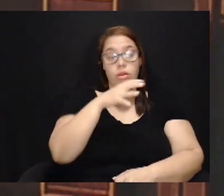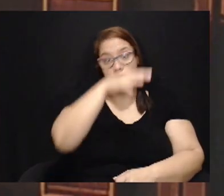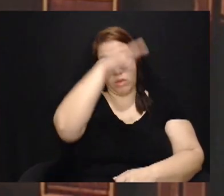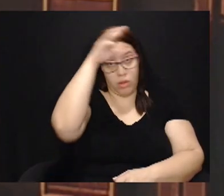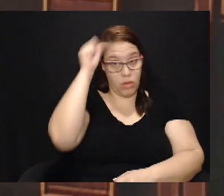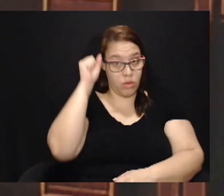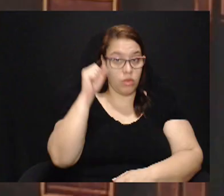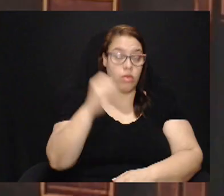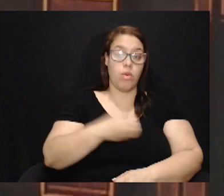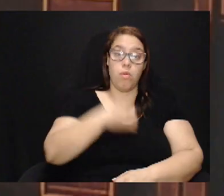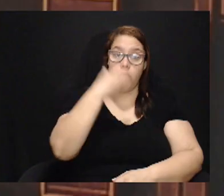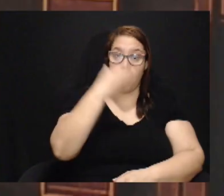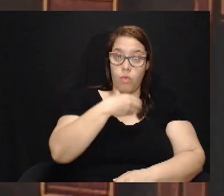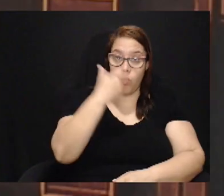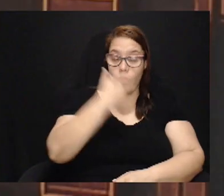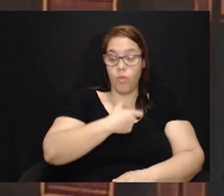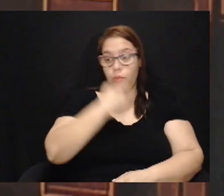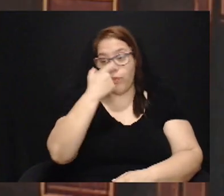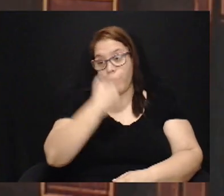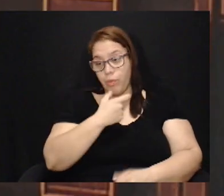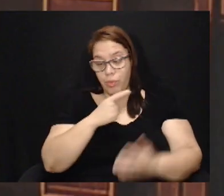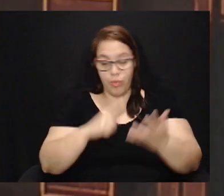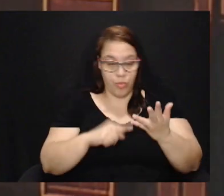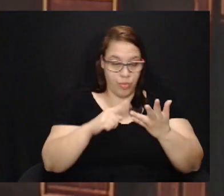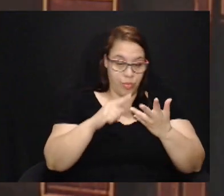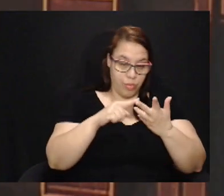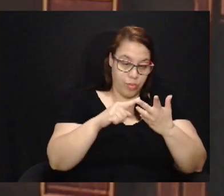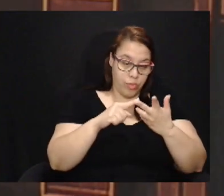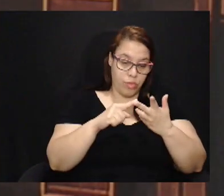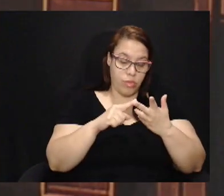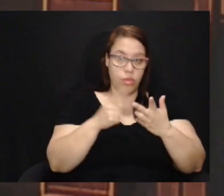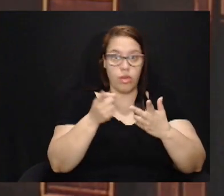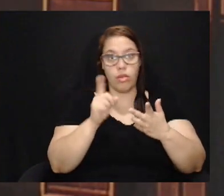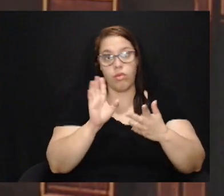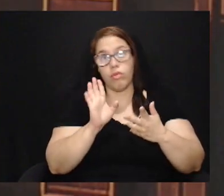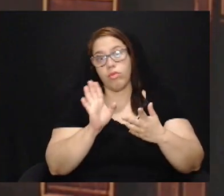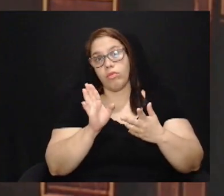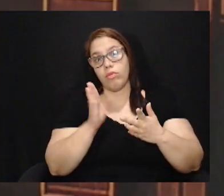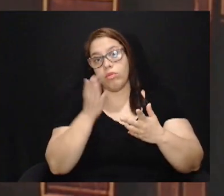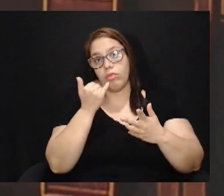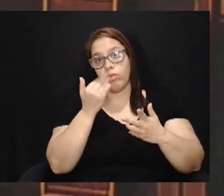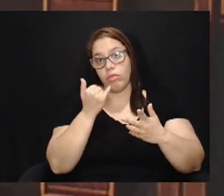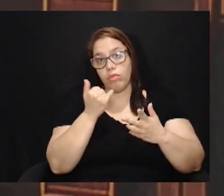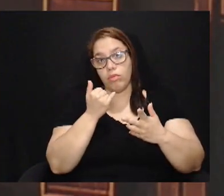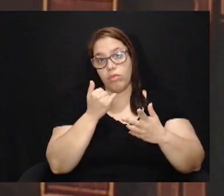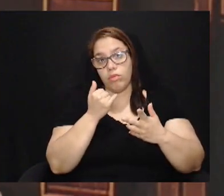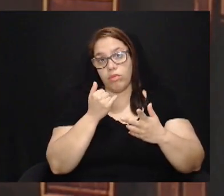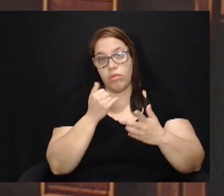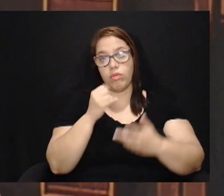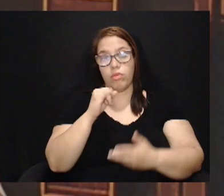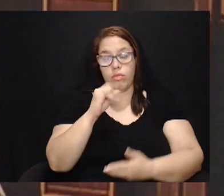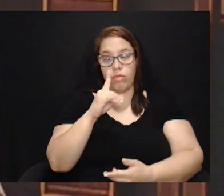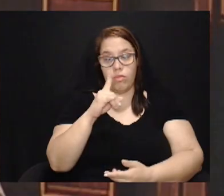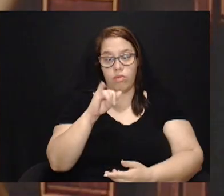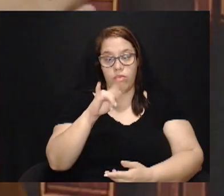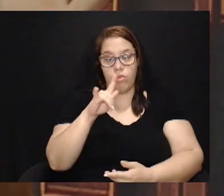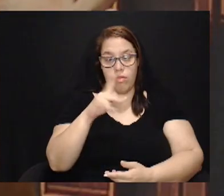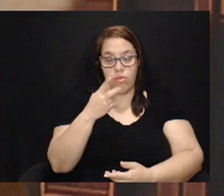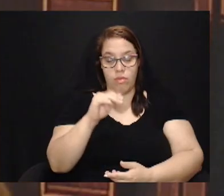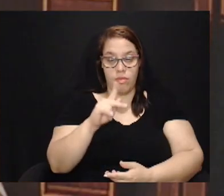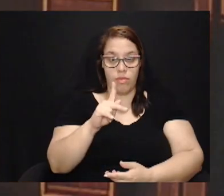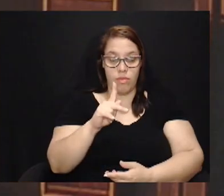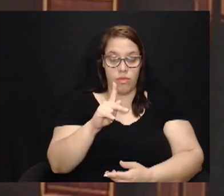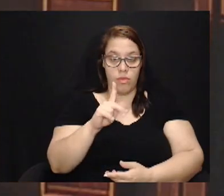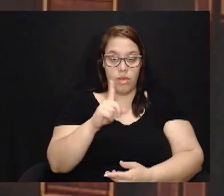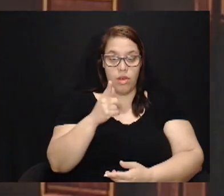bolacha, biscoito, não necessariamente um alimento diet e light. Ele é